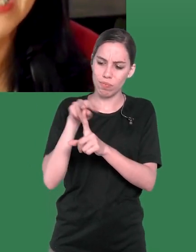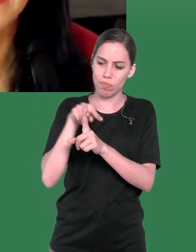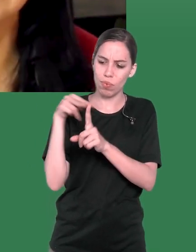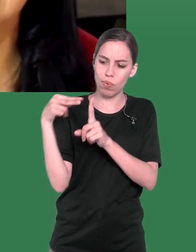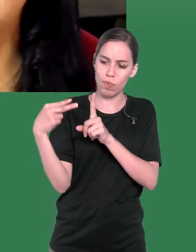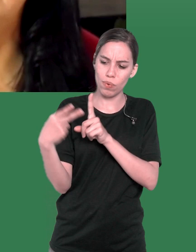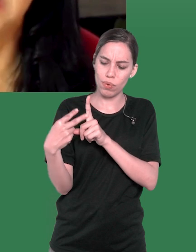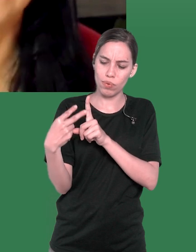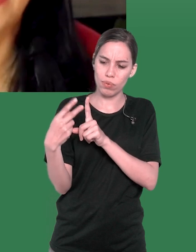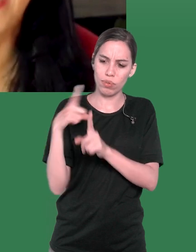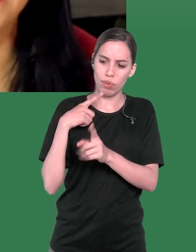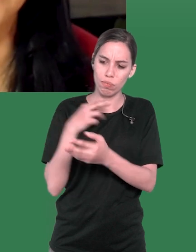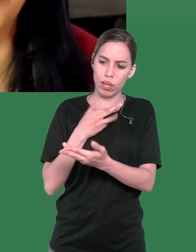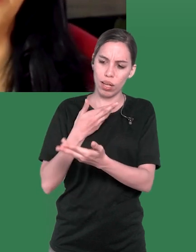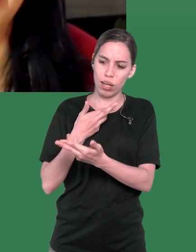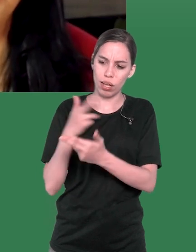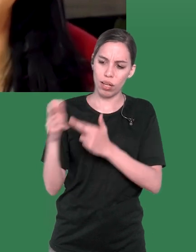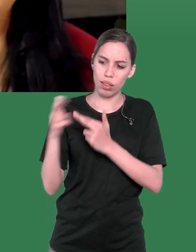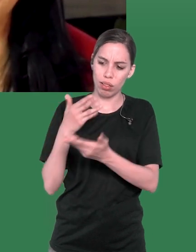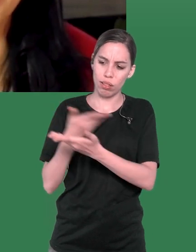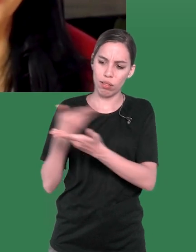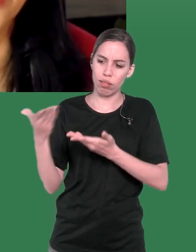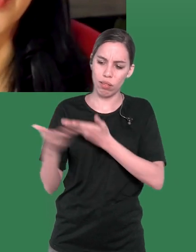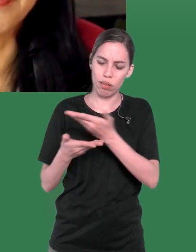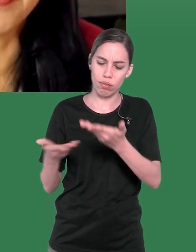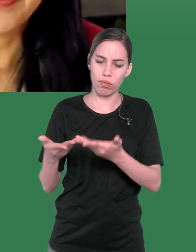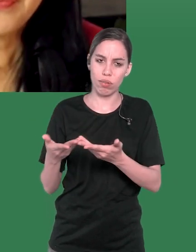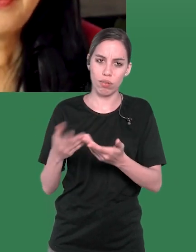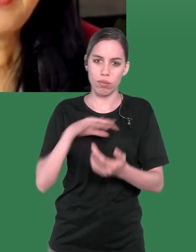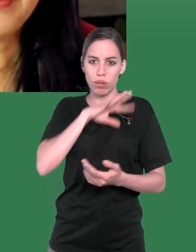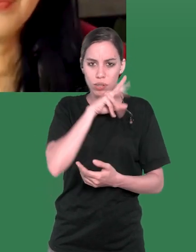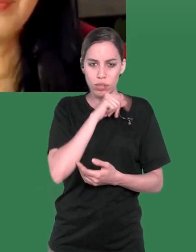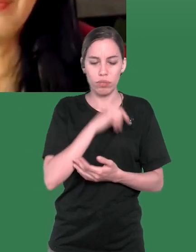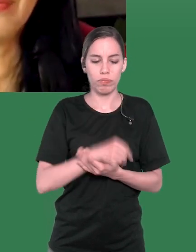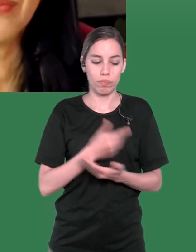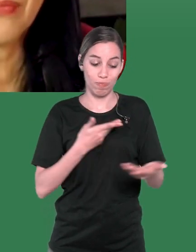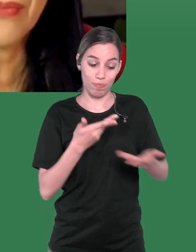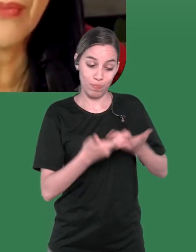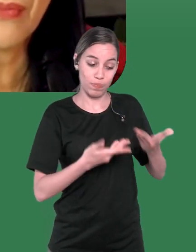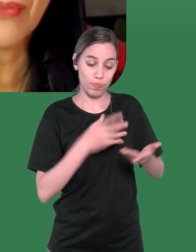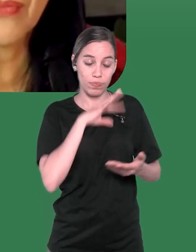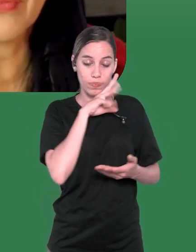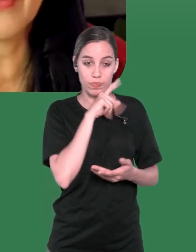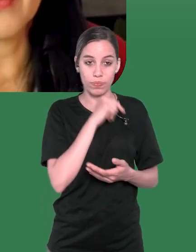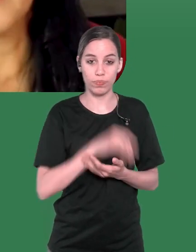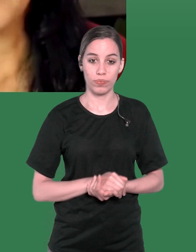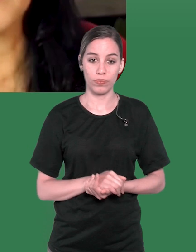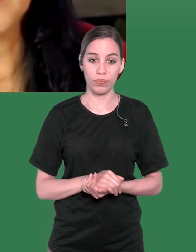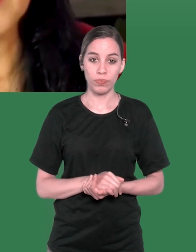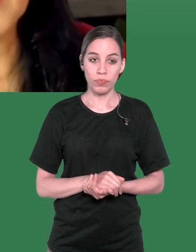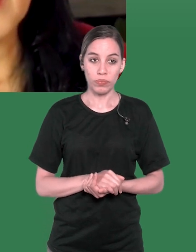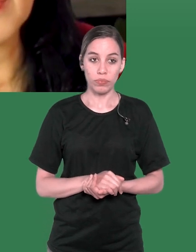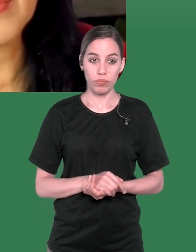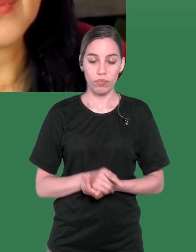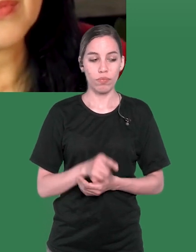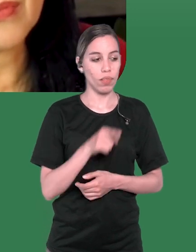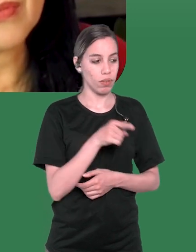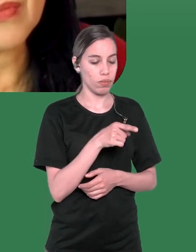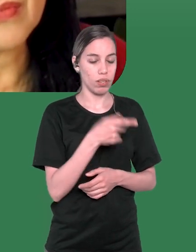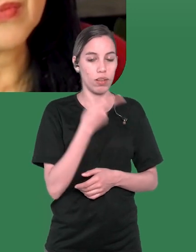uma nova relação literária com os bichos. Uhum. E aí você cita